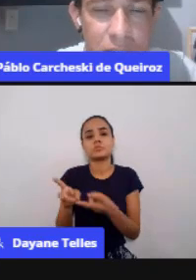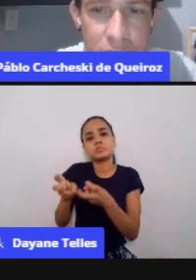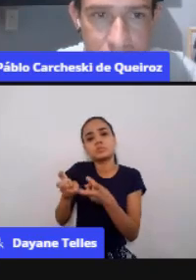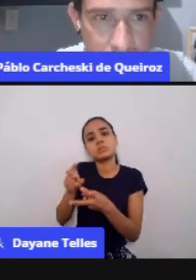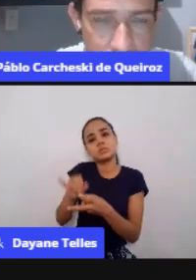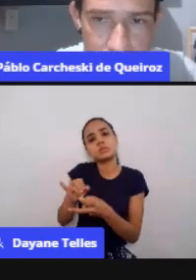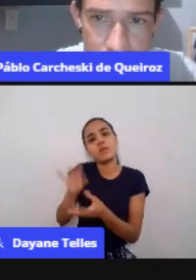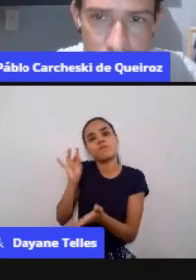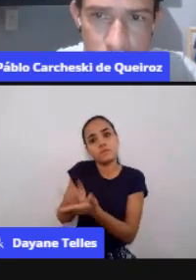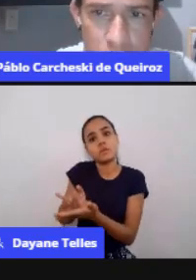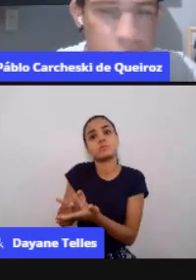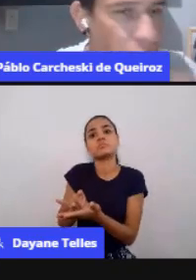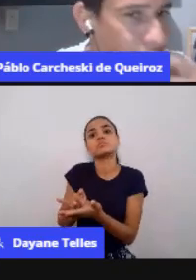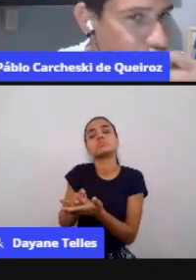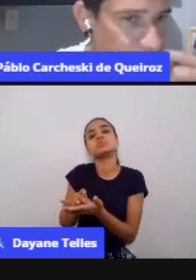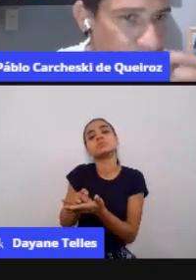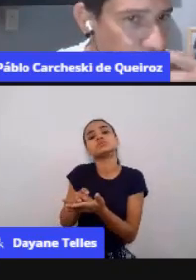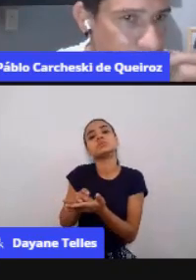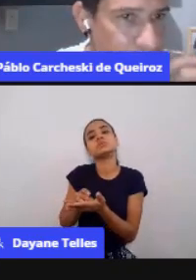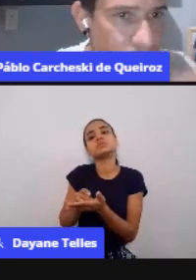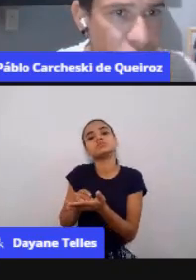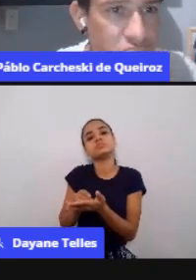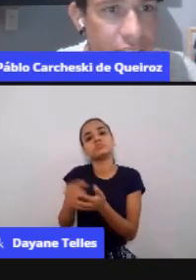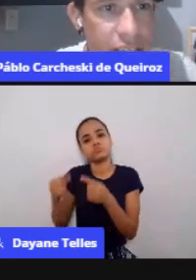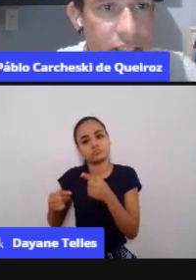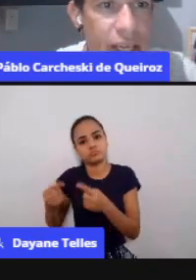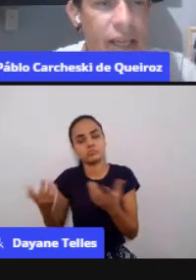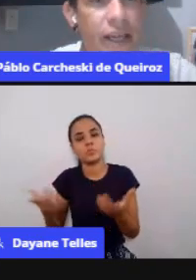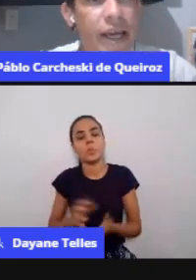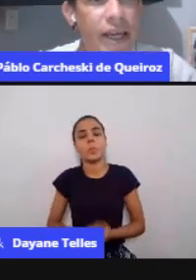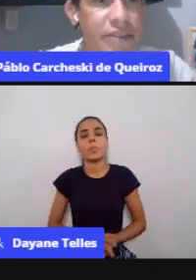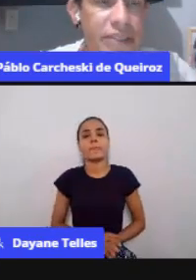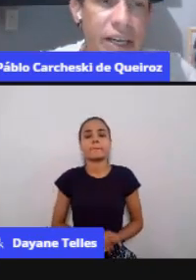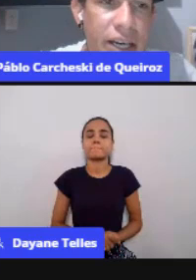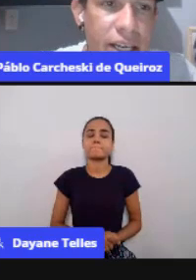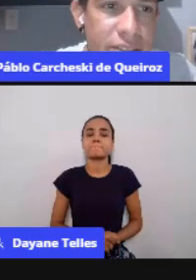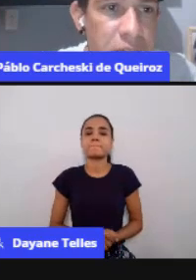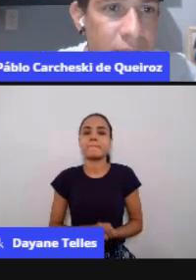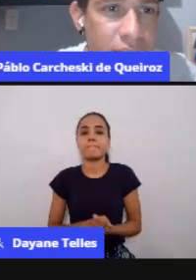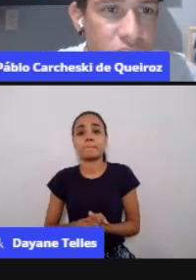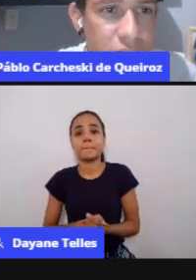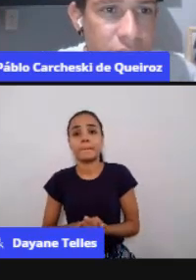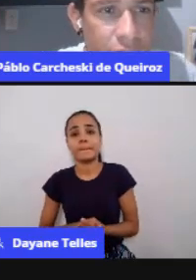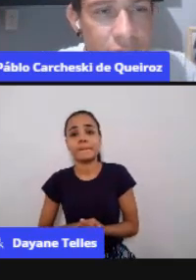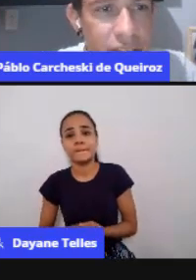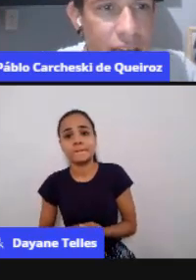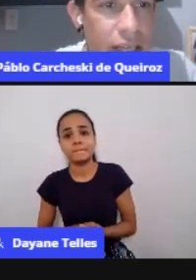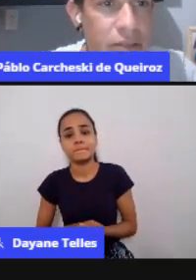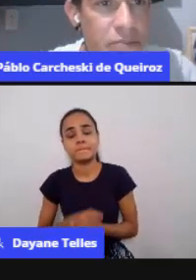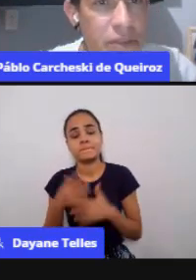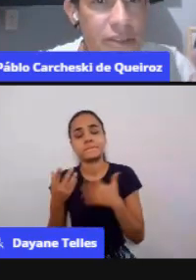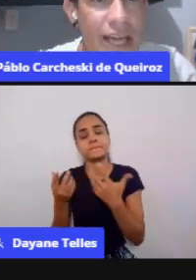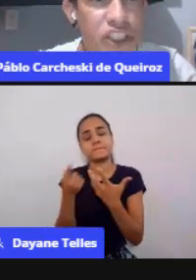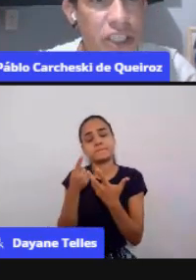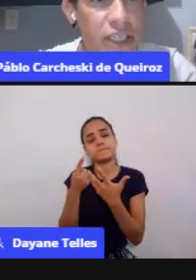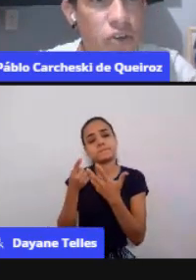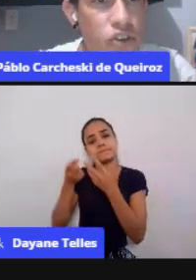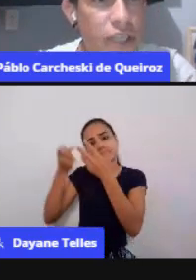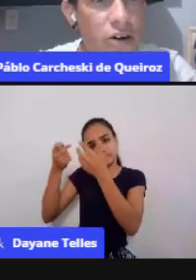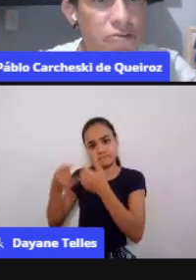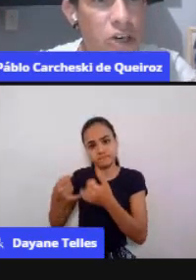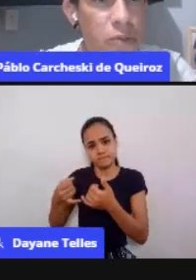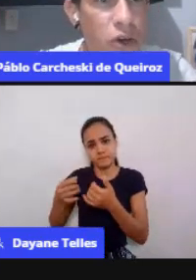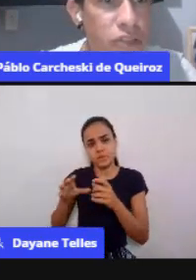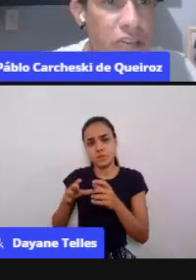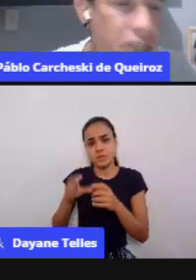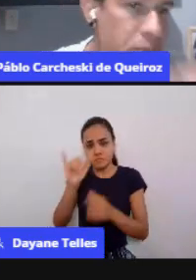né? Vamos explorar essa figura aqui. Então, a gente tem, né, essa imagem, ela está estática, né? Quando eu